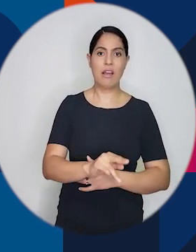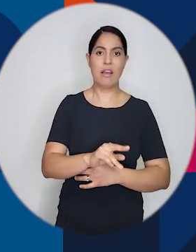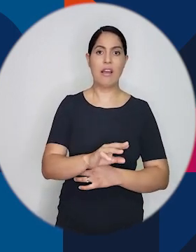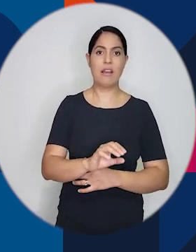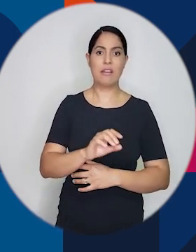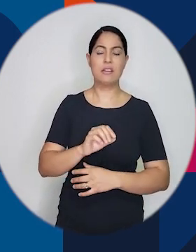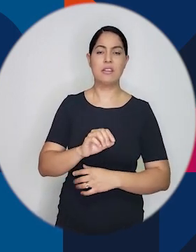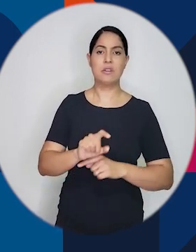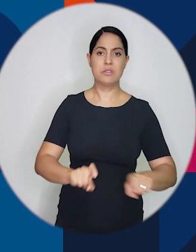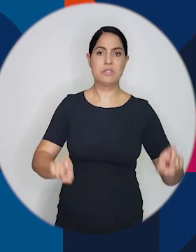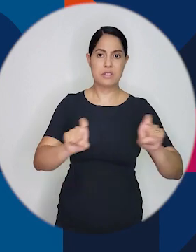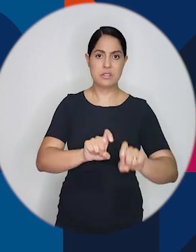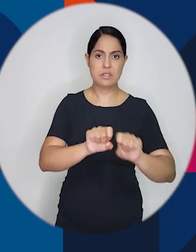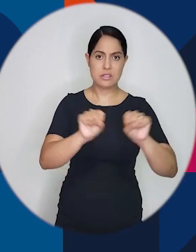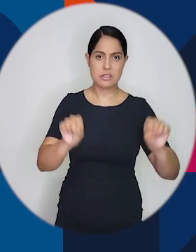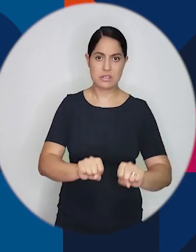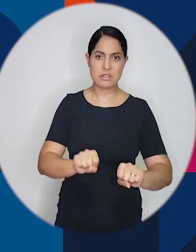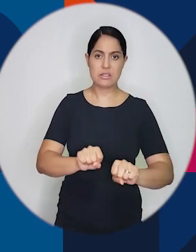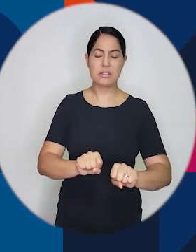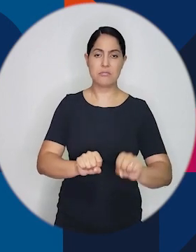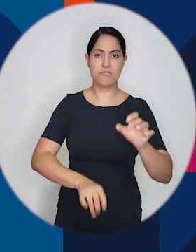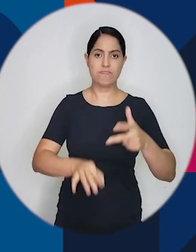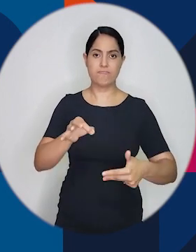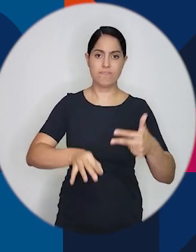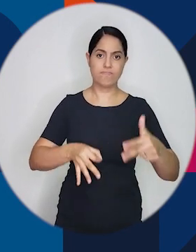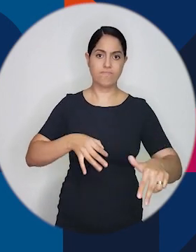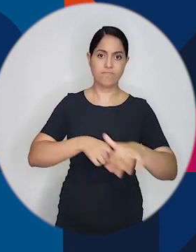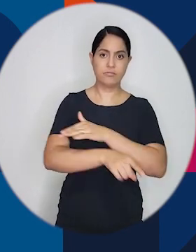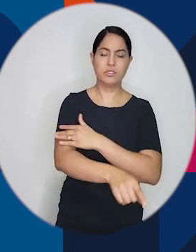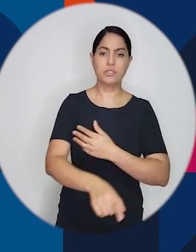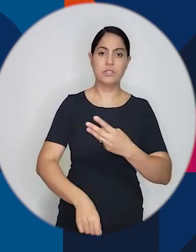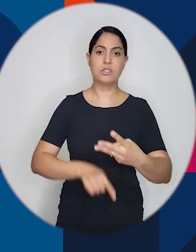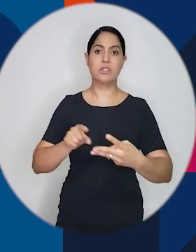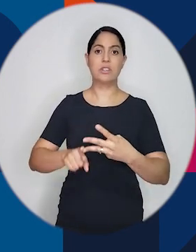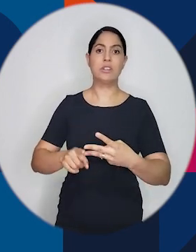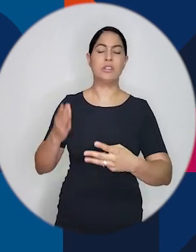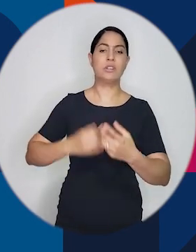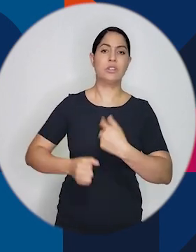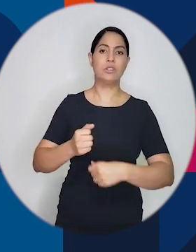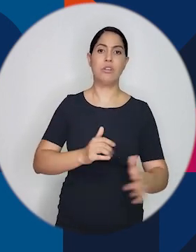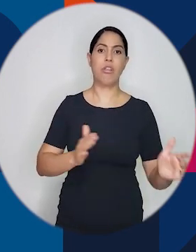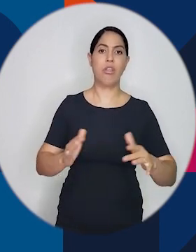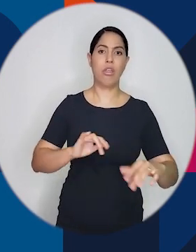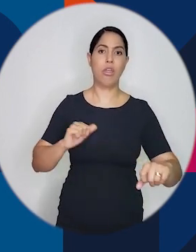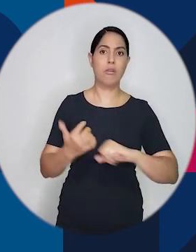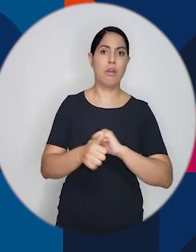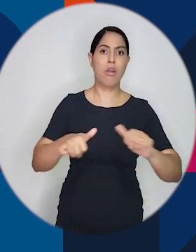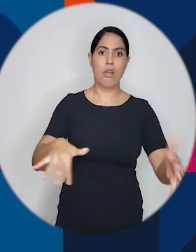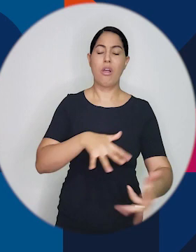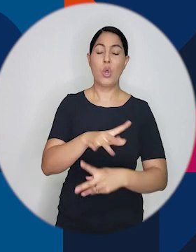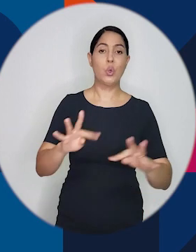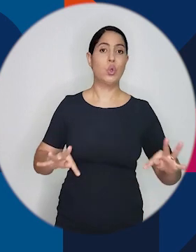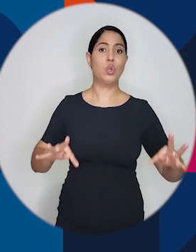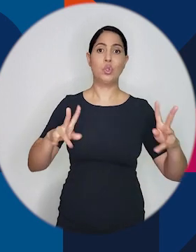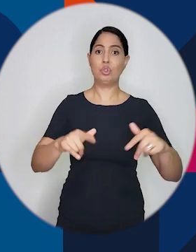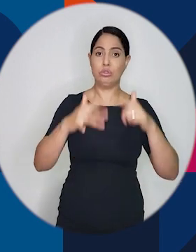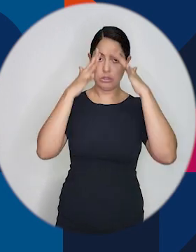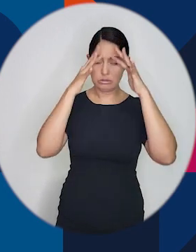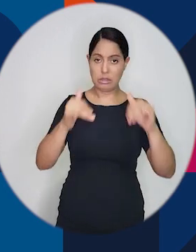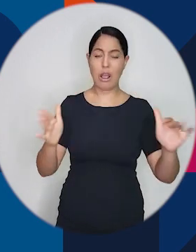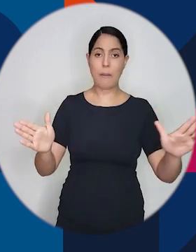pandemia que agravou a maior crise da nossa história. Os foros ficaram